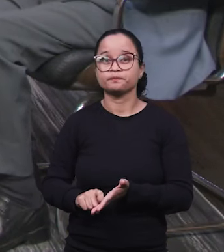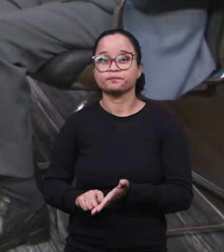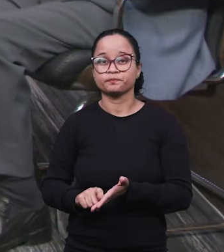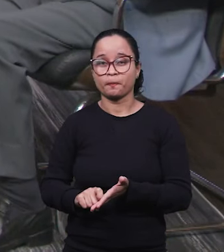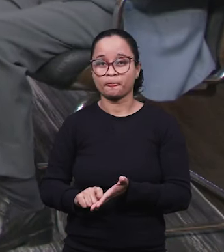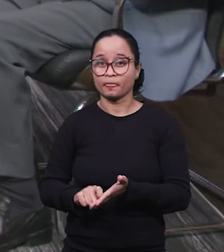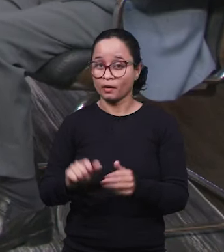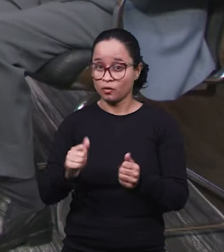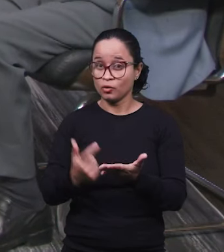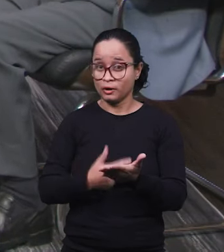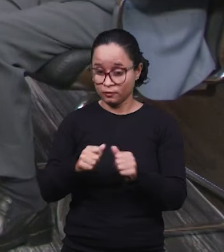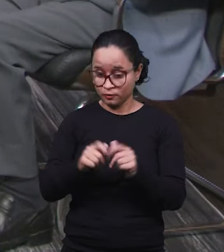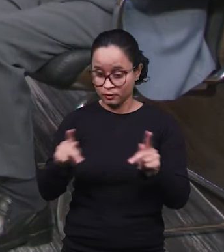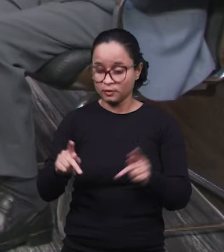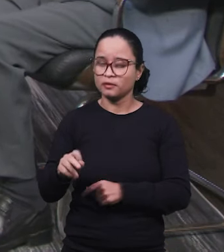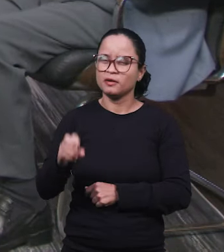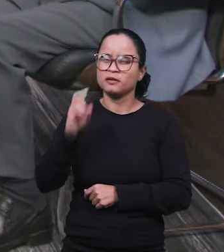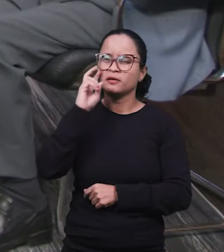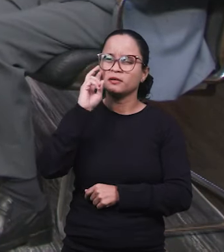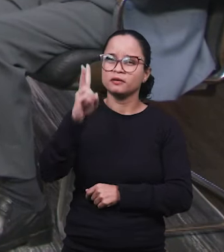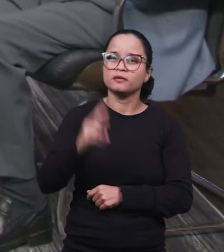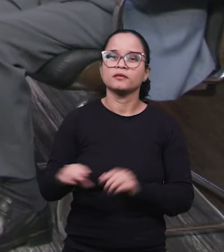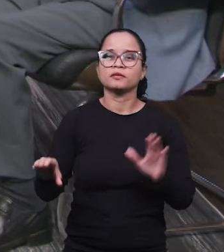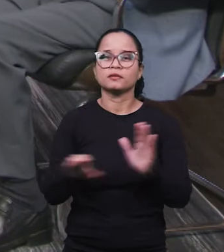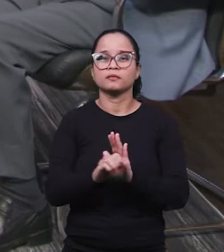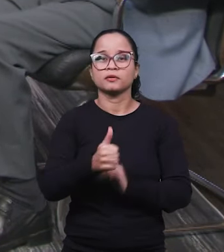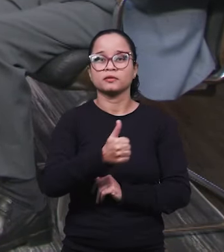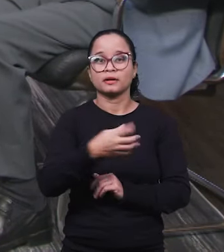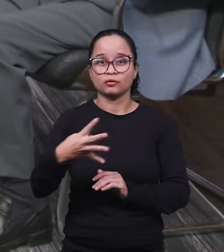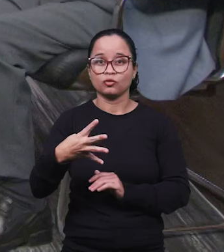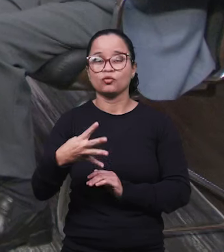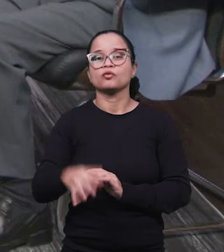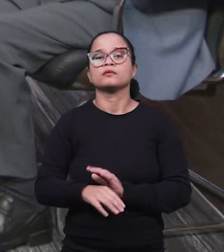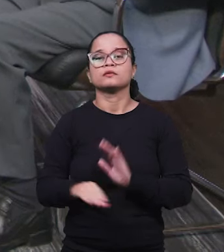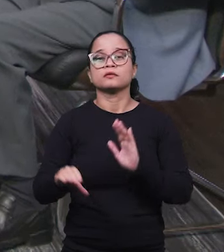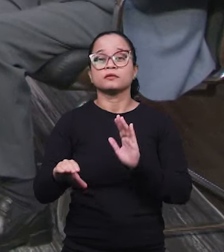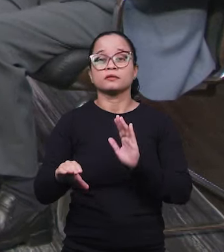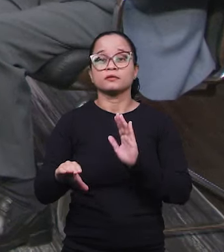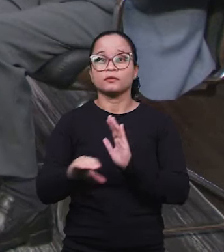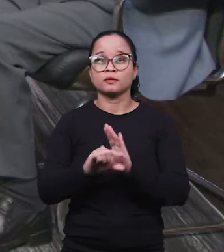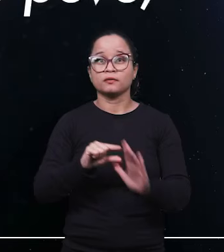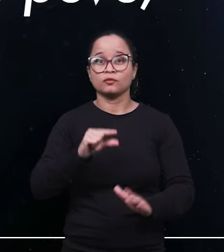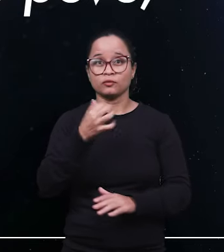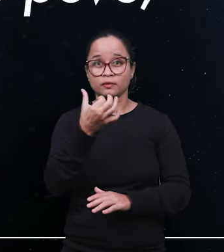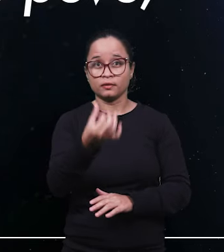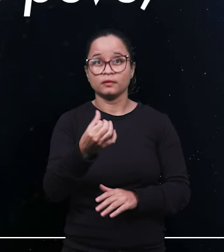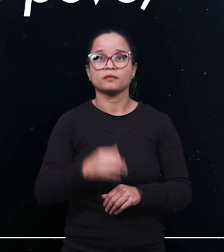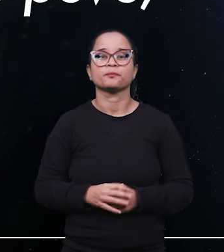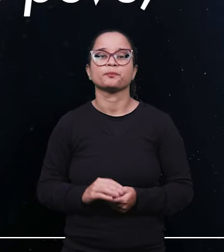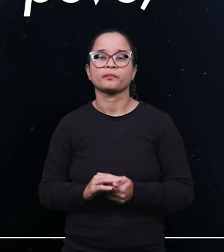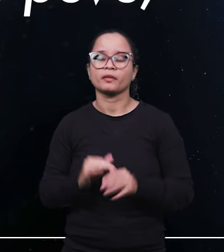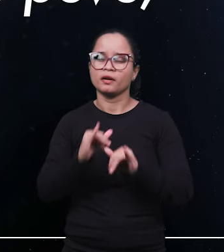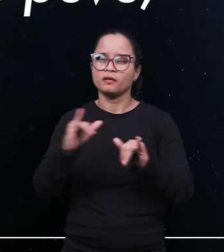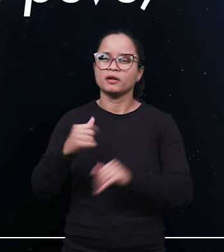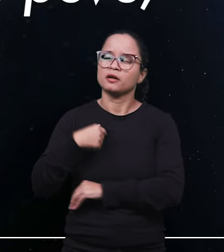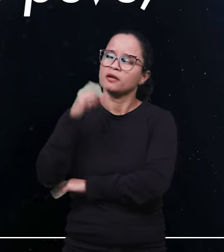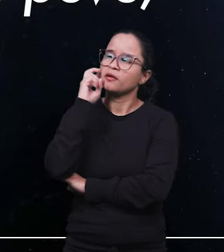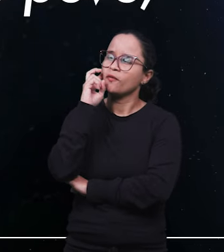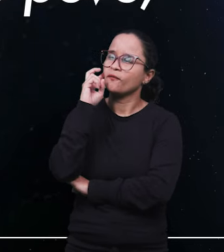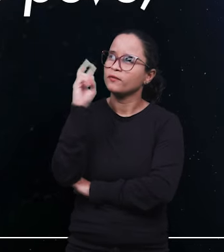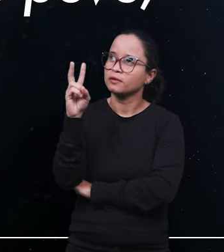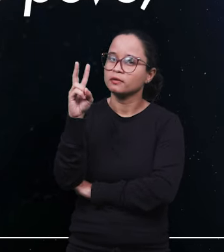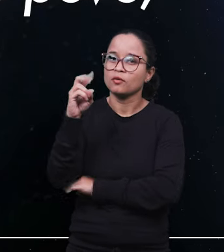teve uma visão em que ele via, lá no capítulo 14 de Apocalipse, versículo 6, ele diz assim, eu